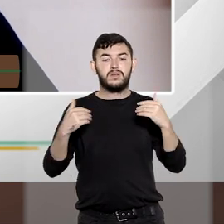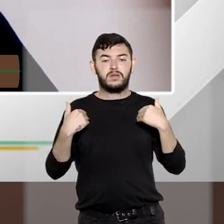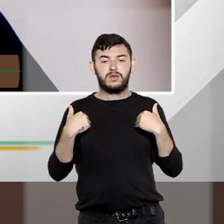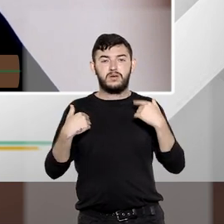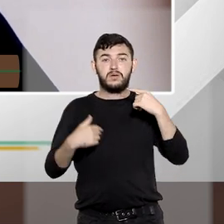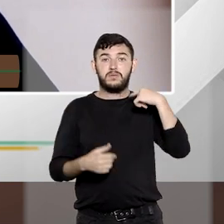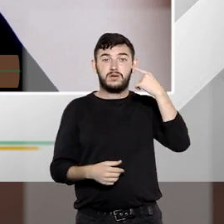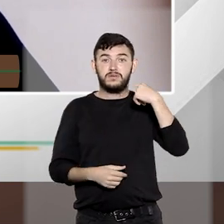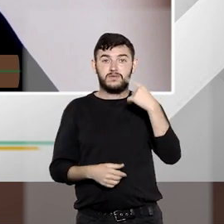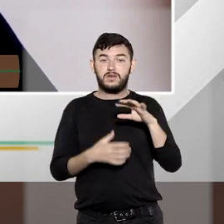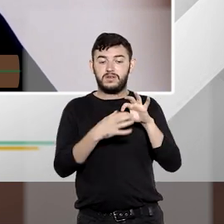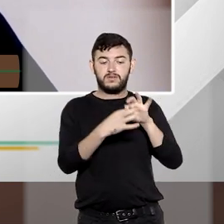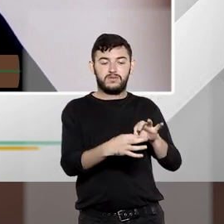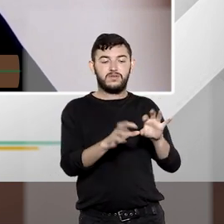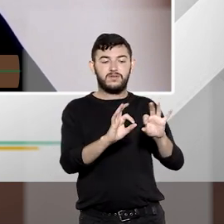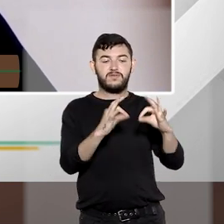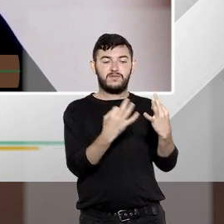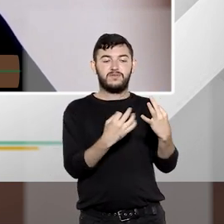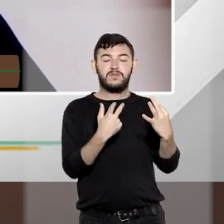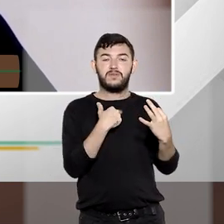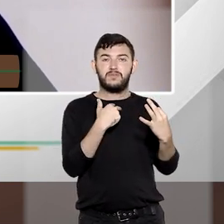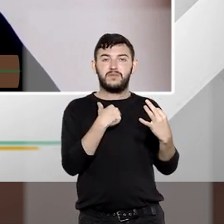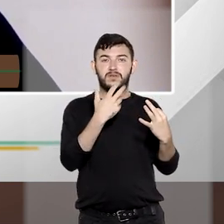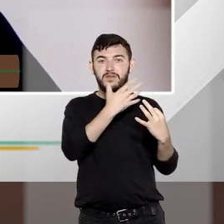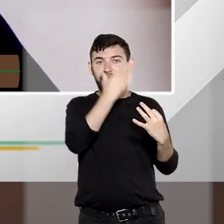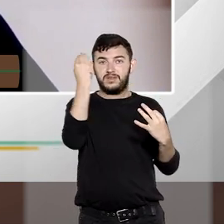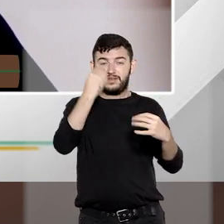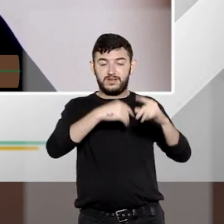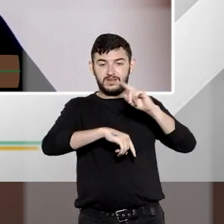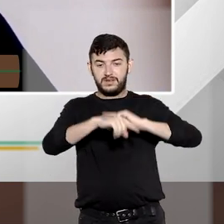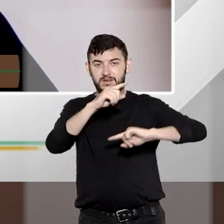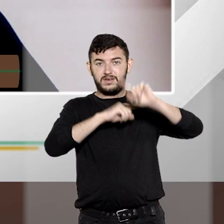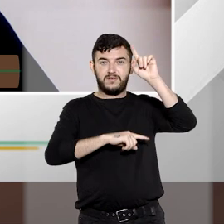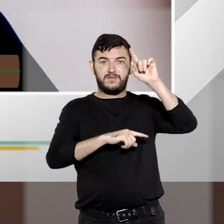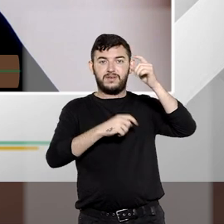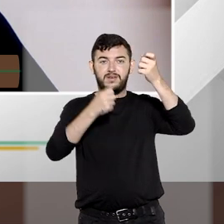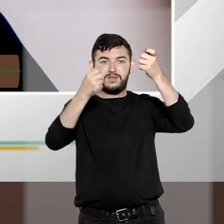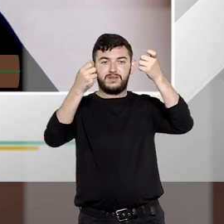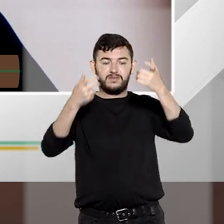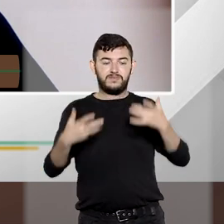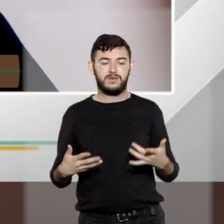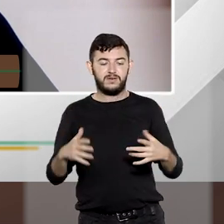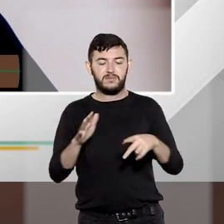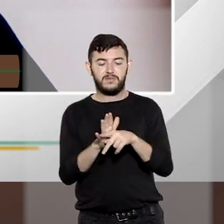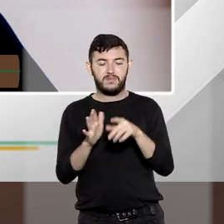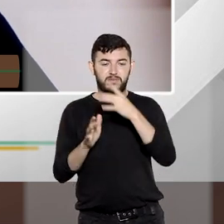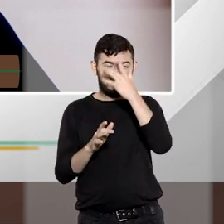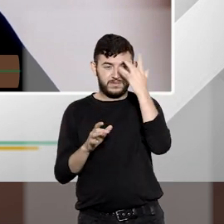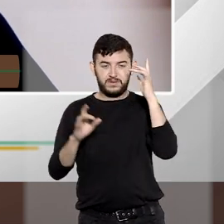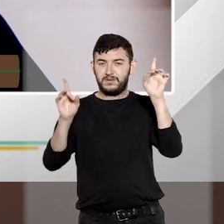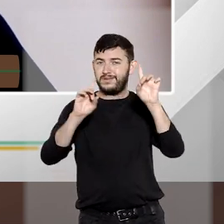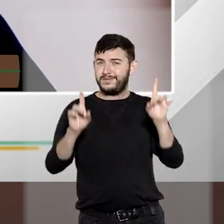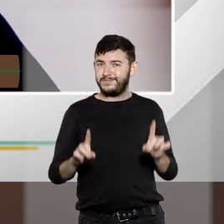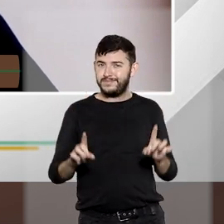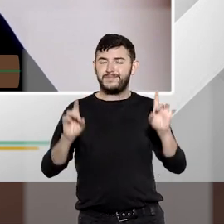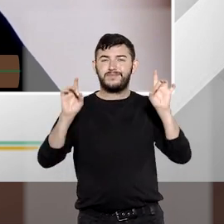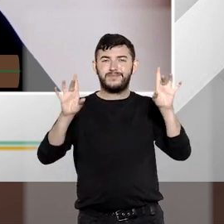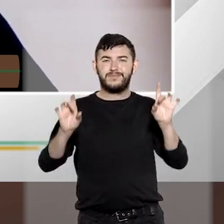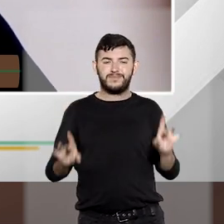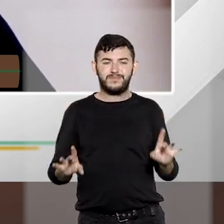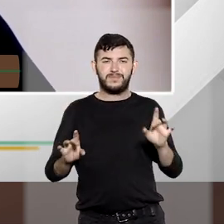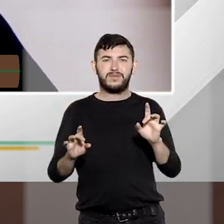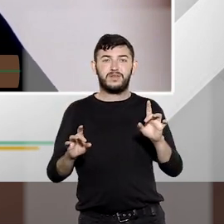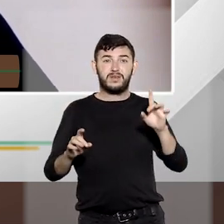advogada familiarista que sou, não posso deixar de apontar como um grande avanço para as pessoas com deficiência, especialmente